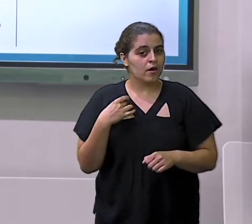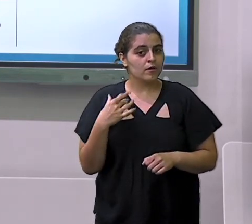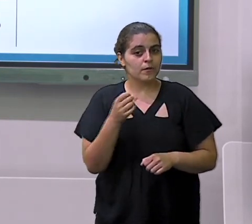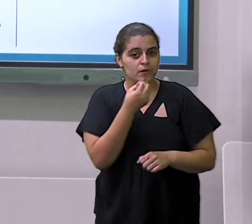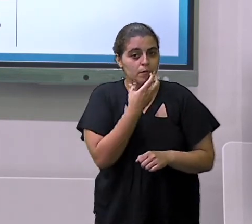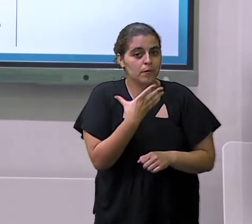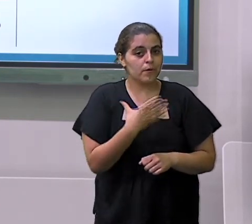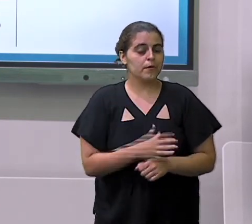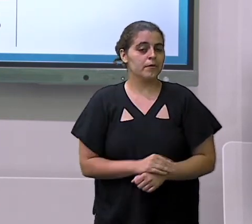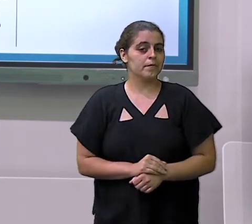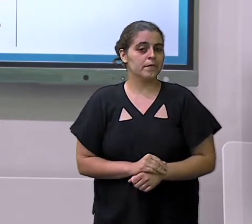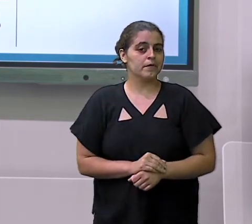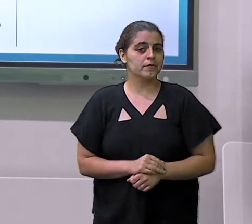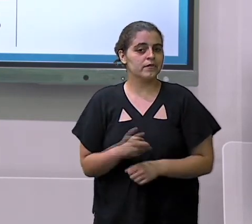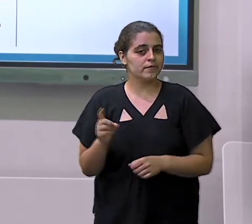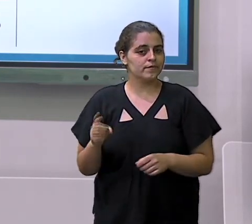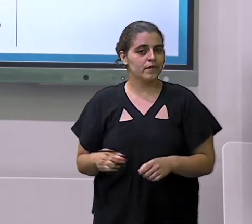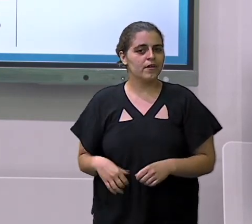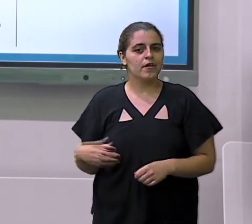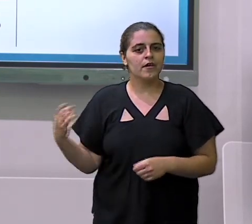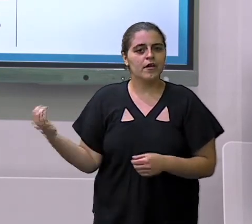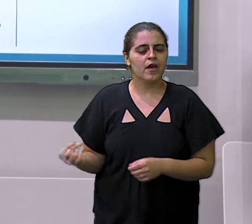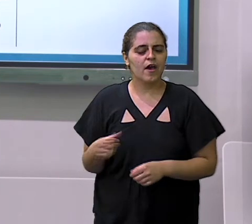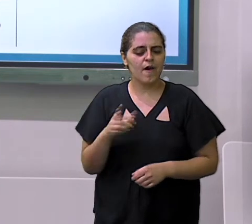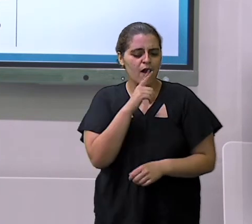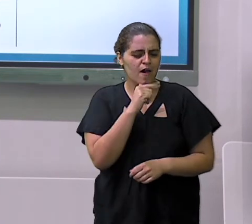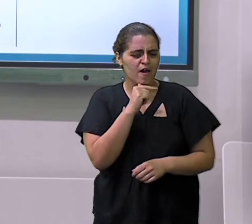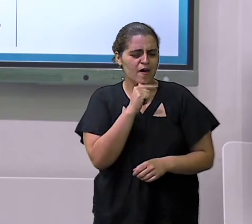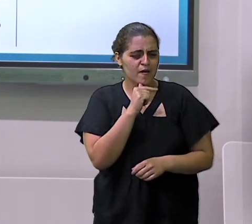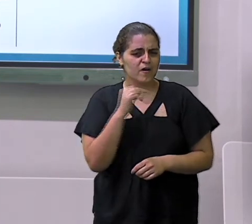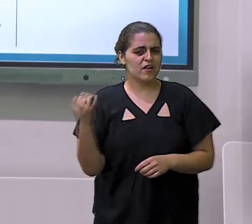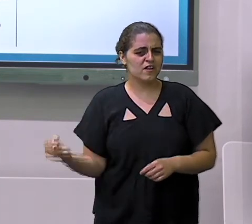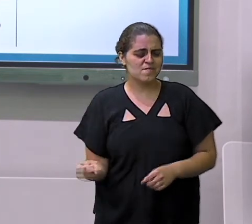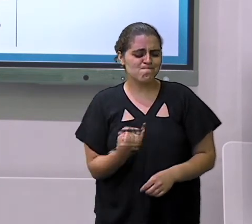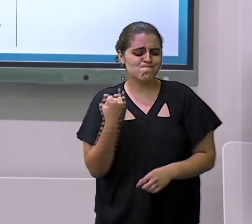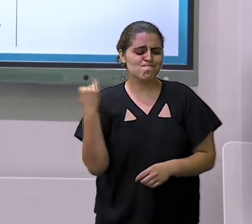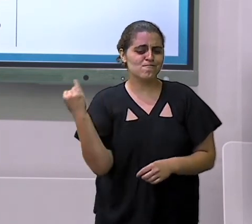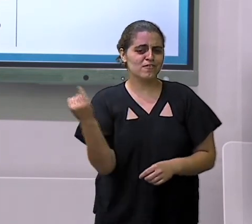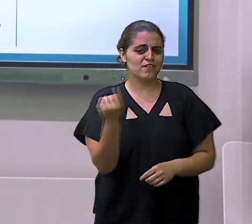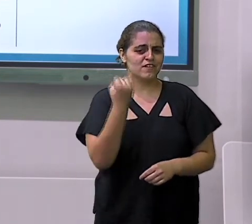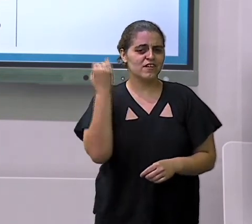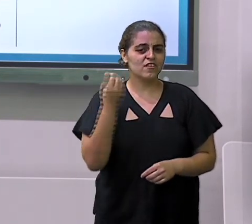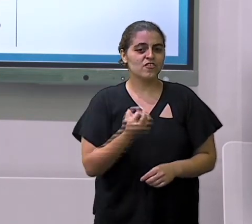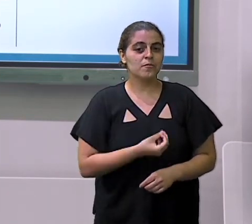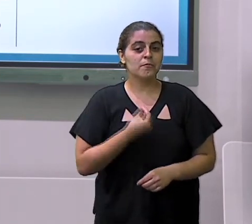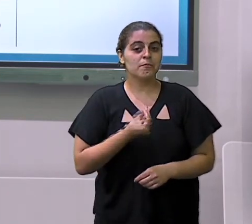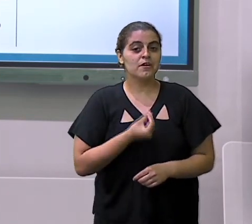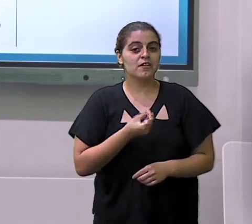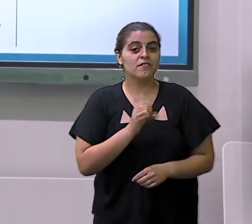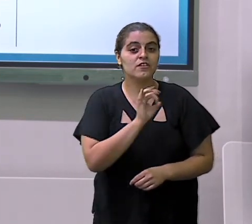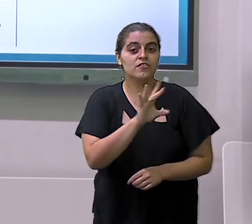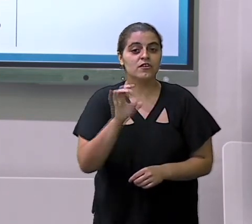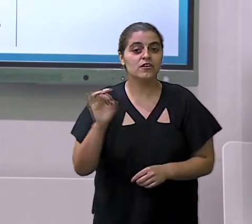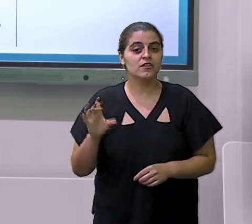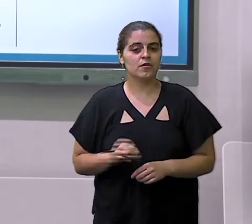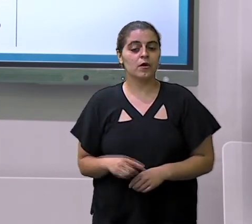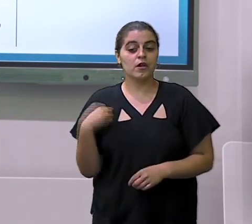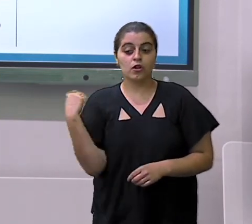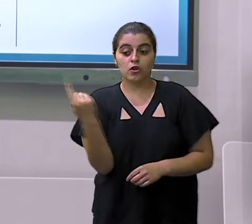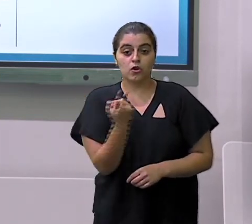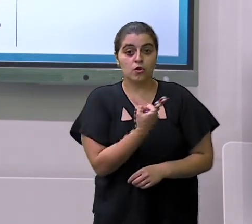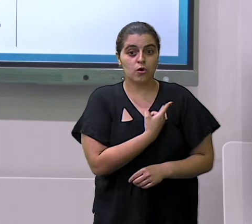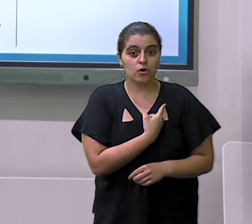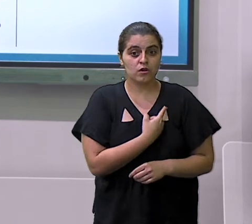água. Então, a água é uma importante fonte de vida e nós somos os